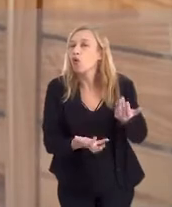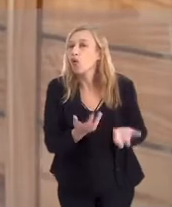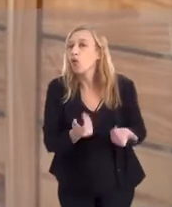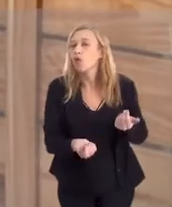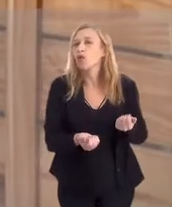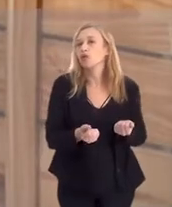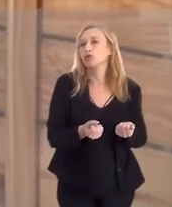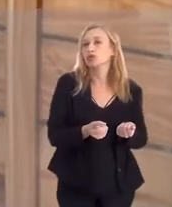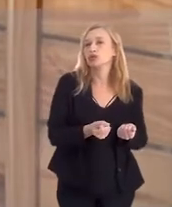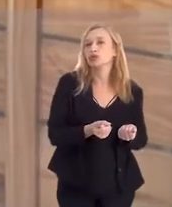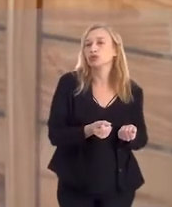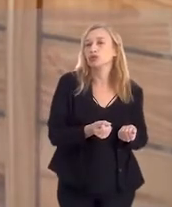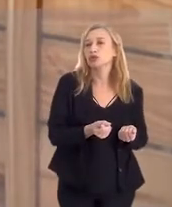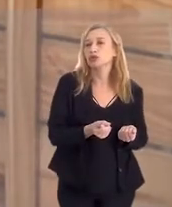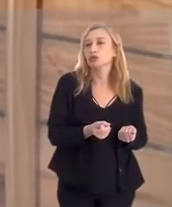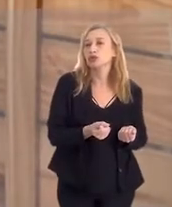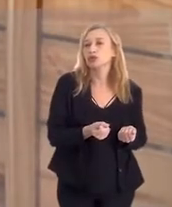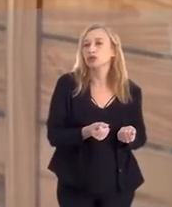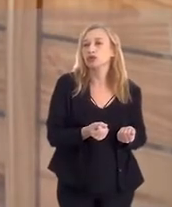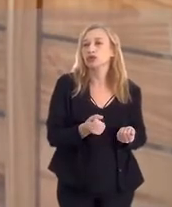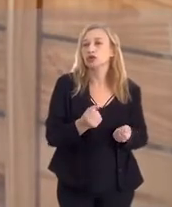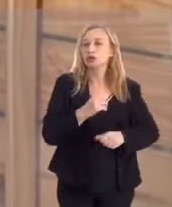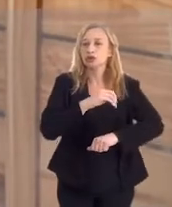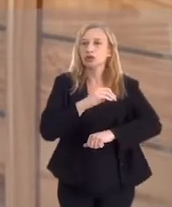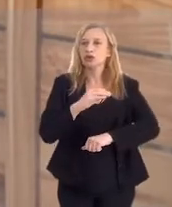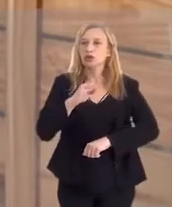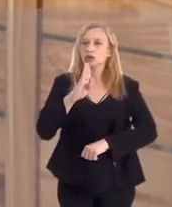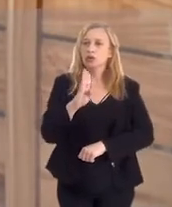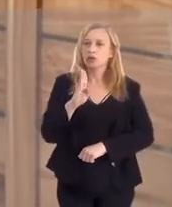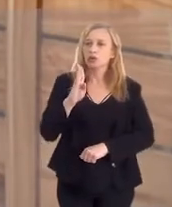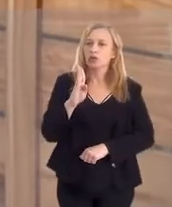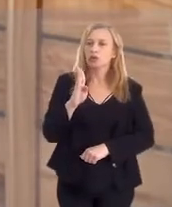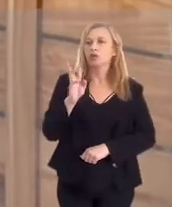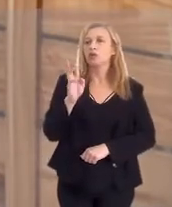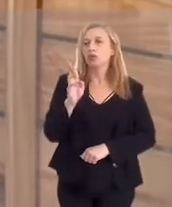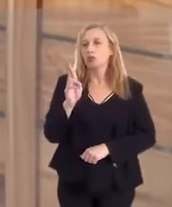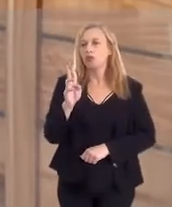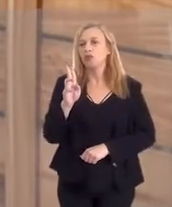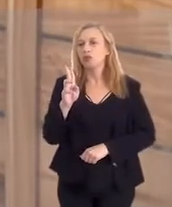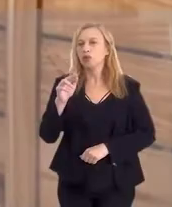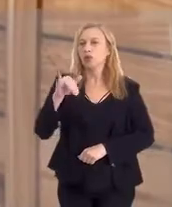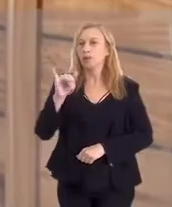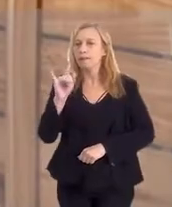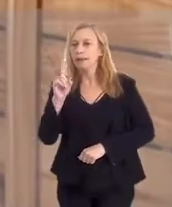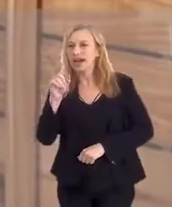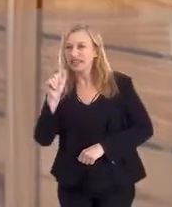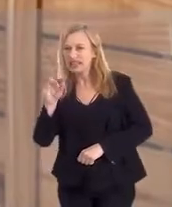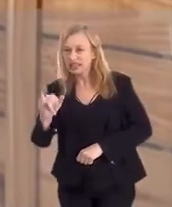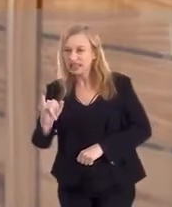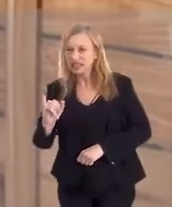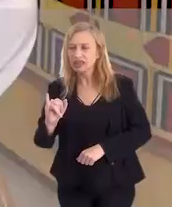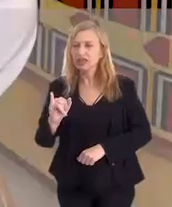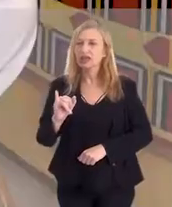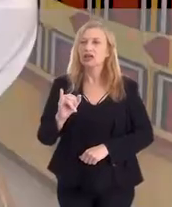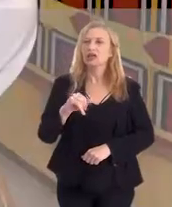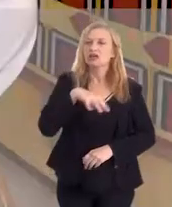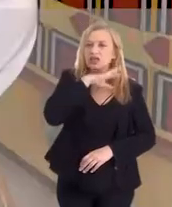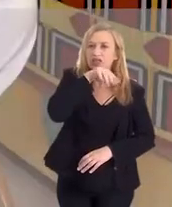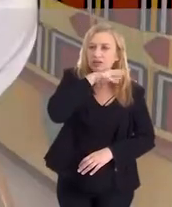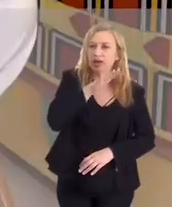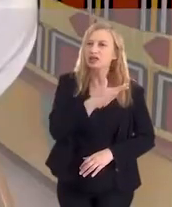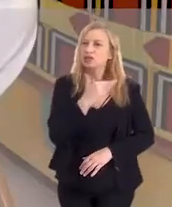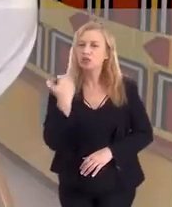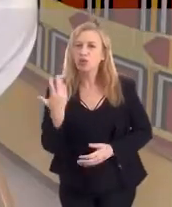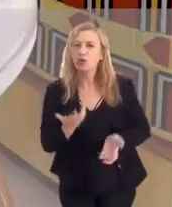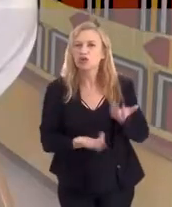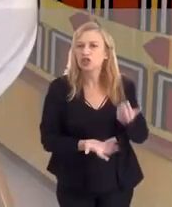incêndios, ou como aconteceu em Brumadinho, que os animais foram engolidos pela terra,